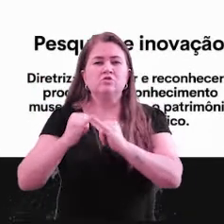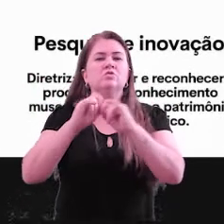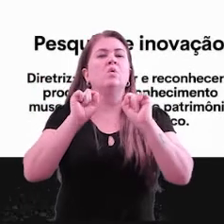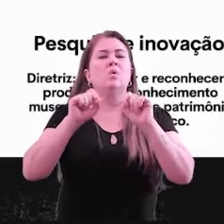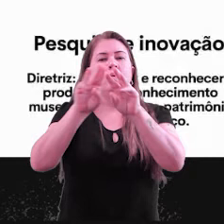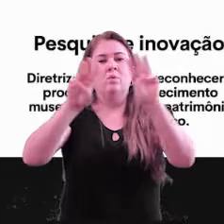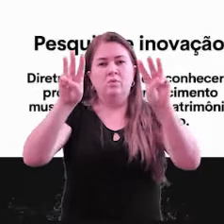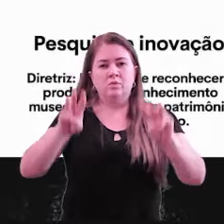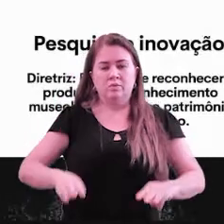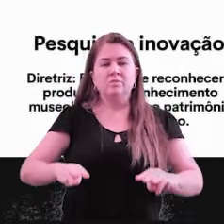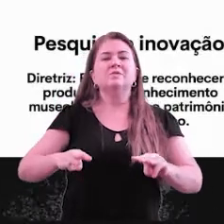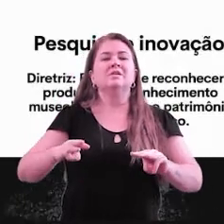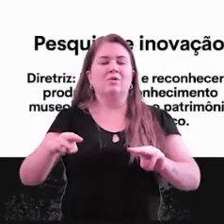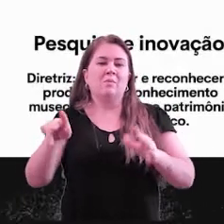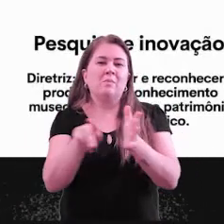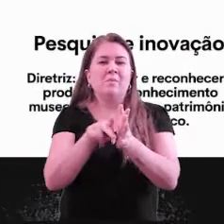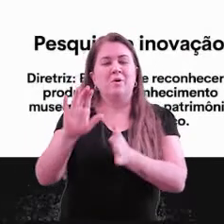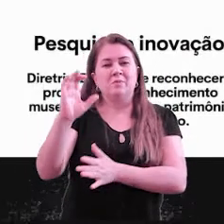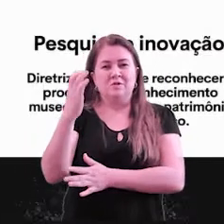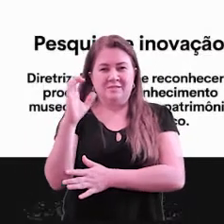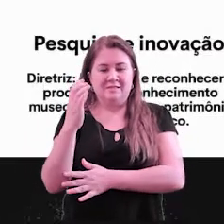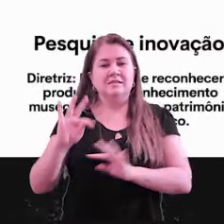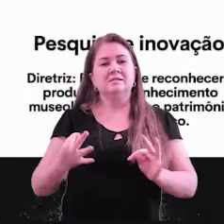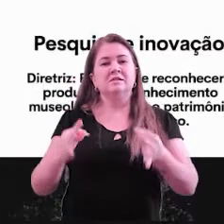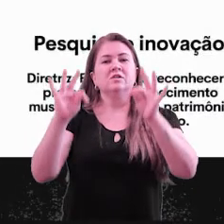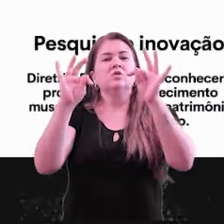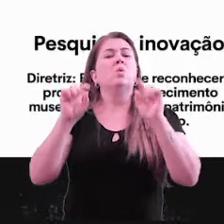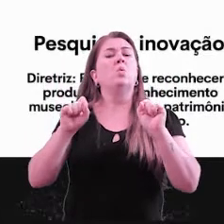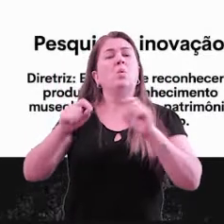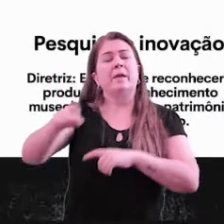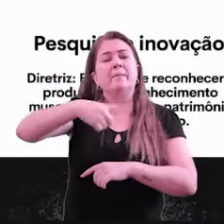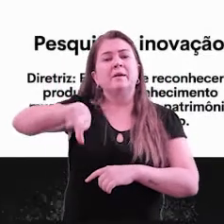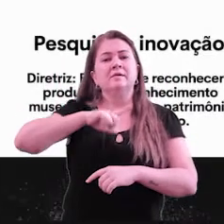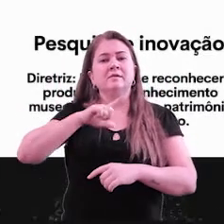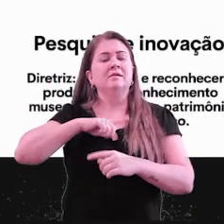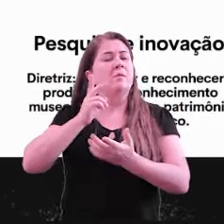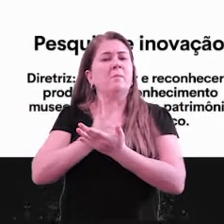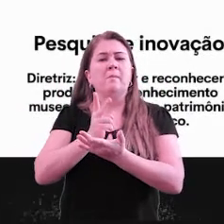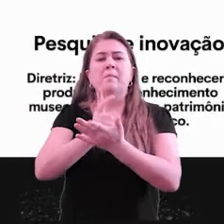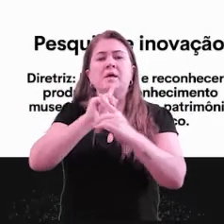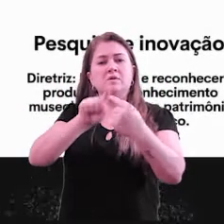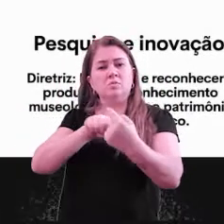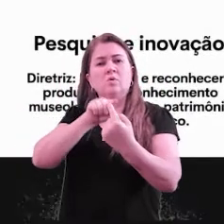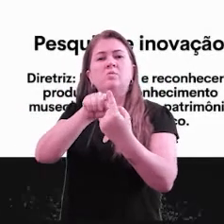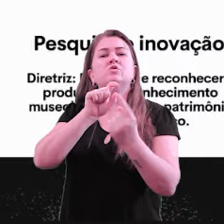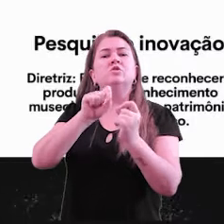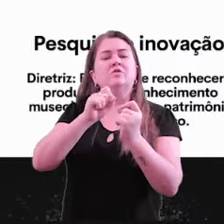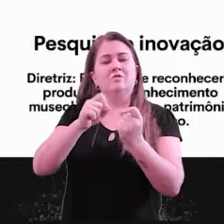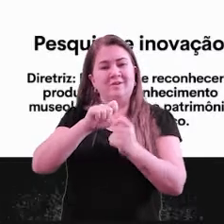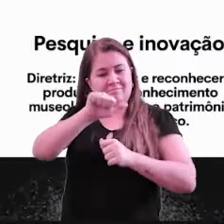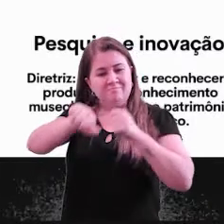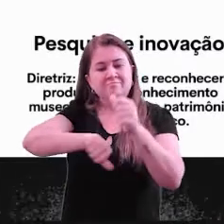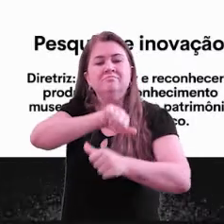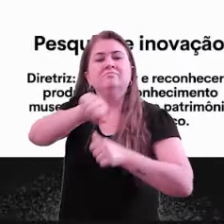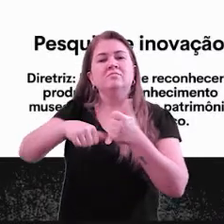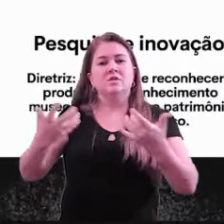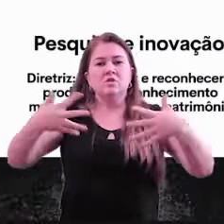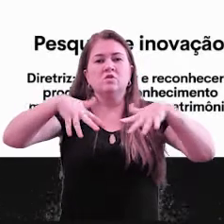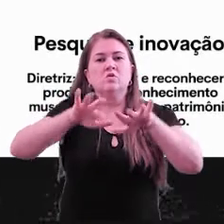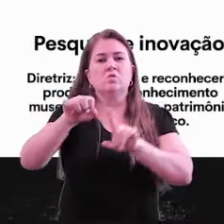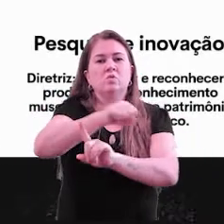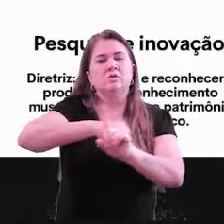para que estas atuem como instrumentos de transformação e inclusão social, algo que se relaciona e se aproxima muito com